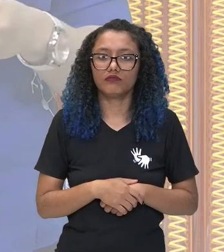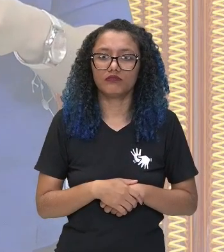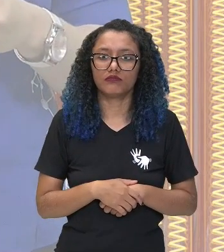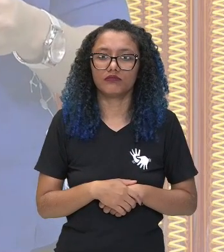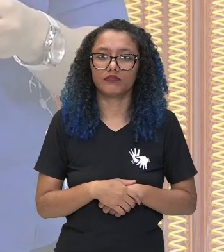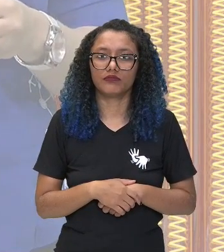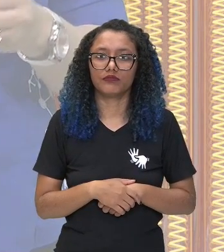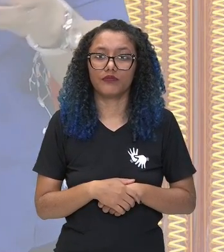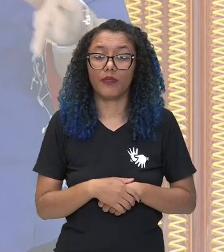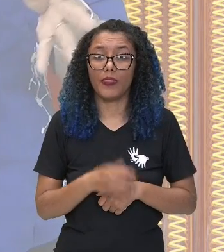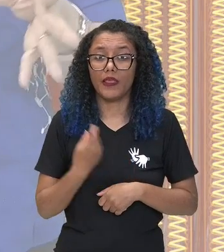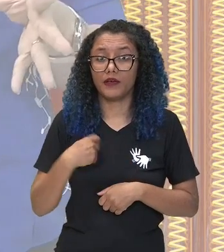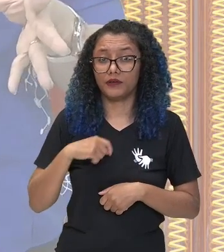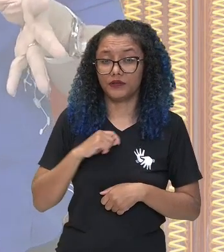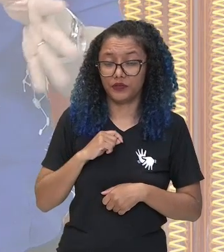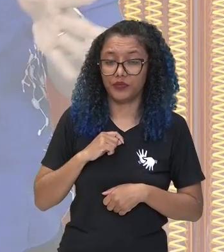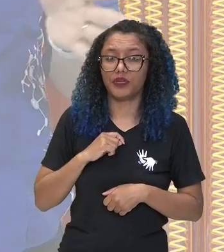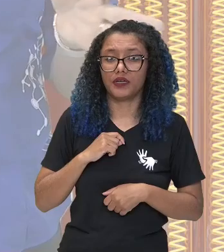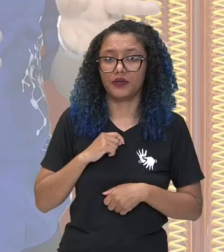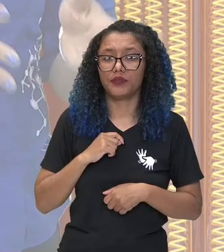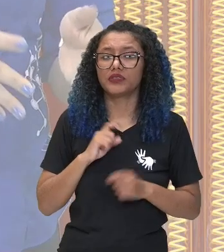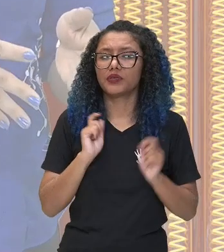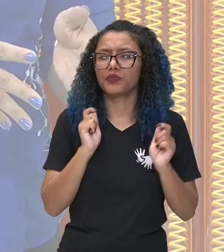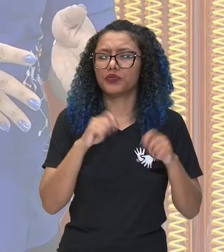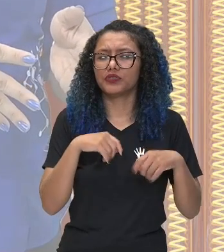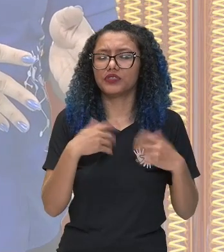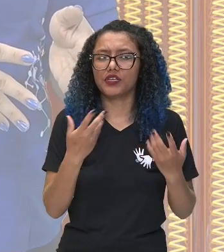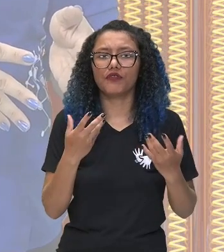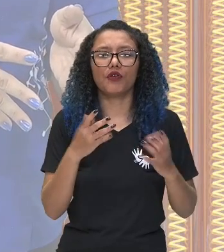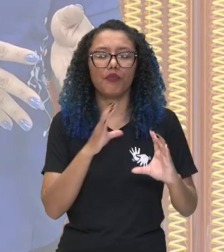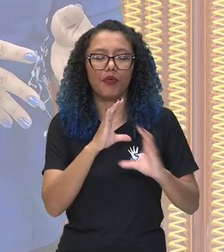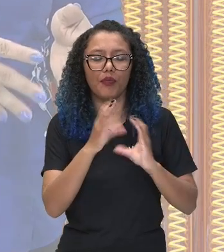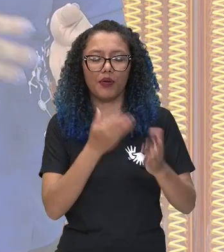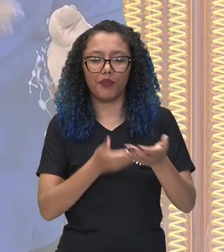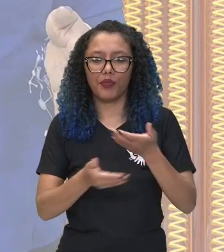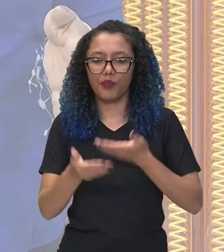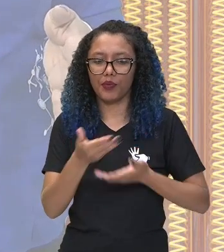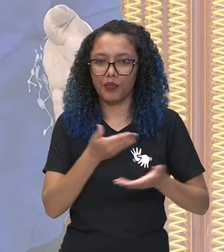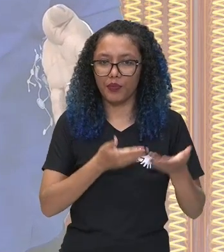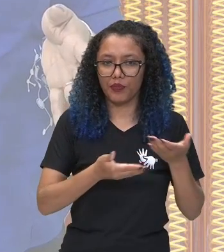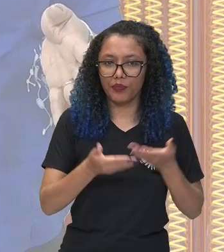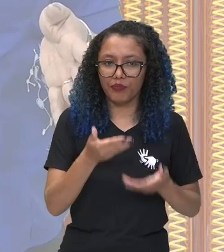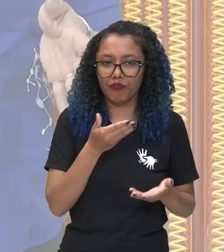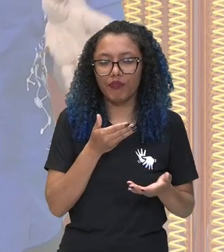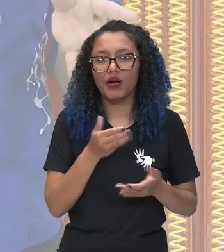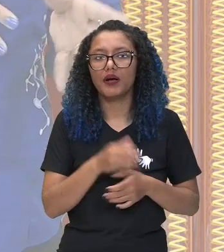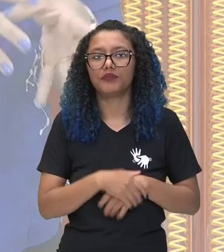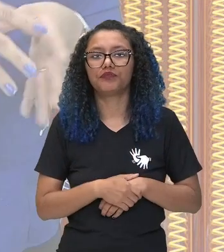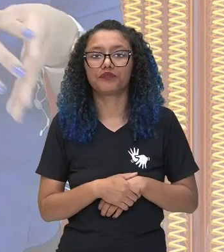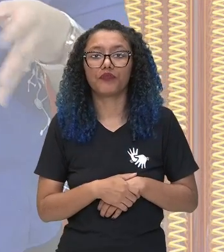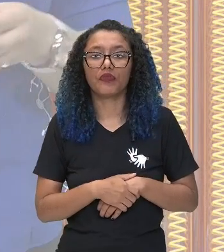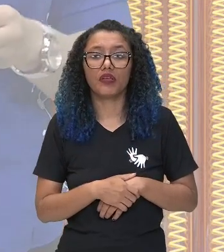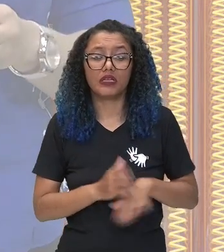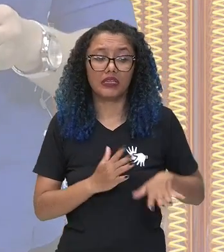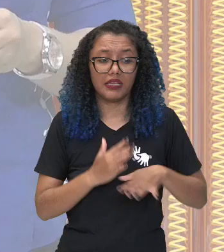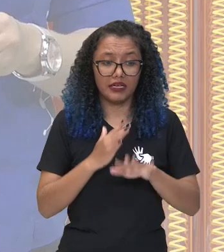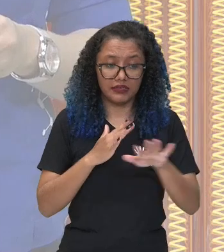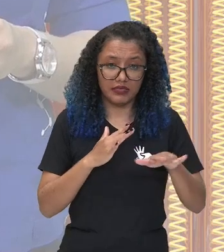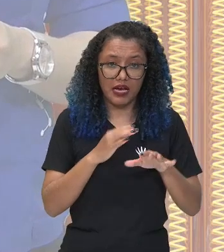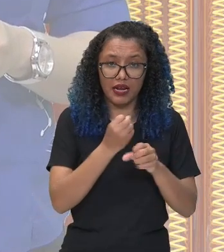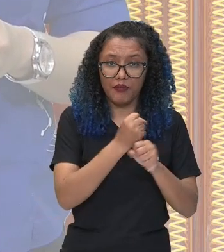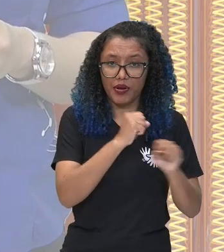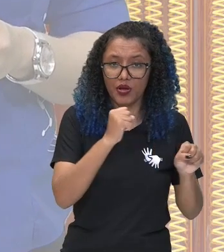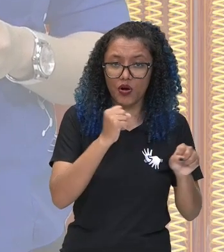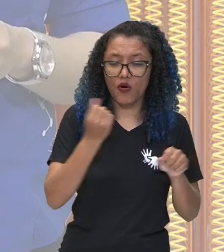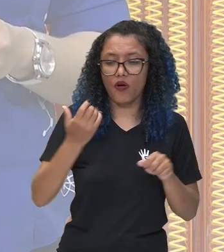poder beneficiar a comunicação entre esses vice-reinos e capitanias para justamente